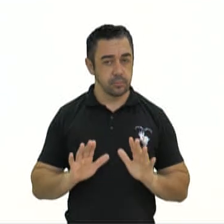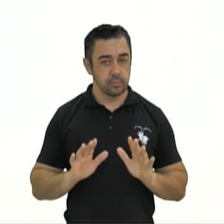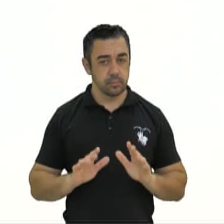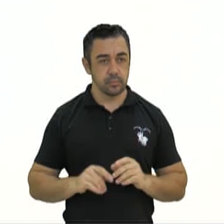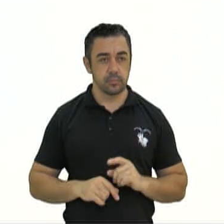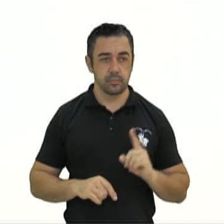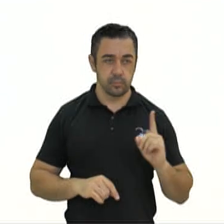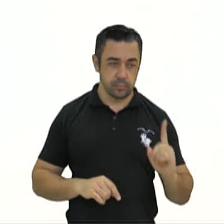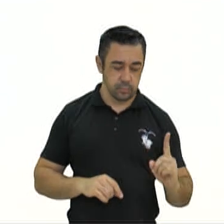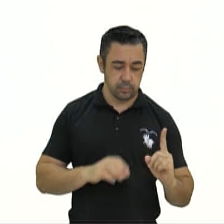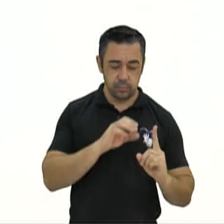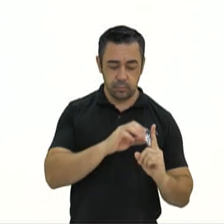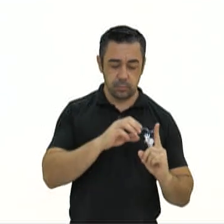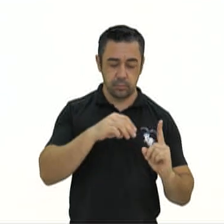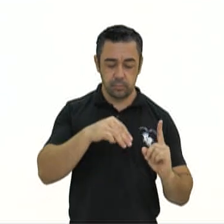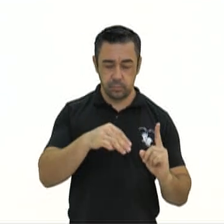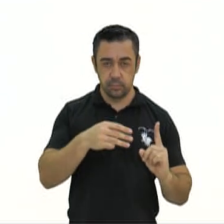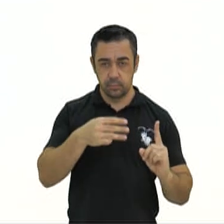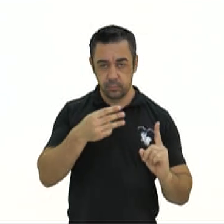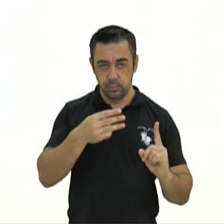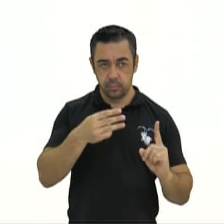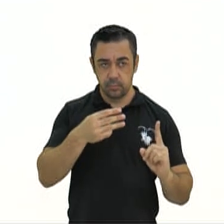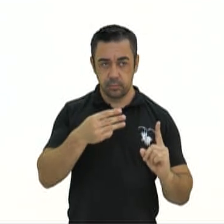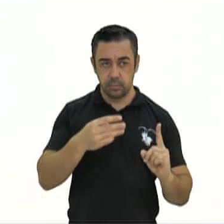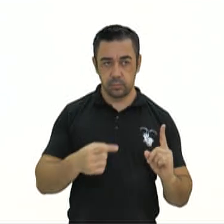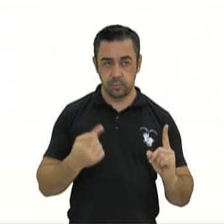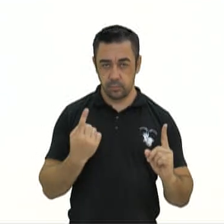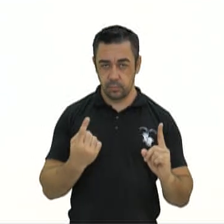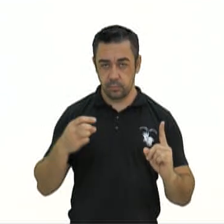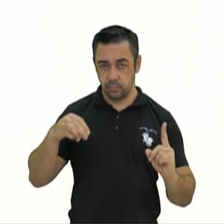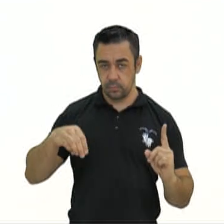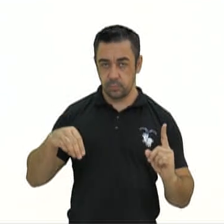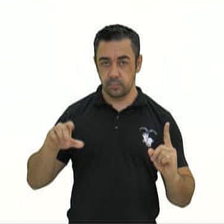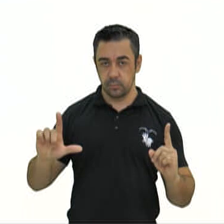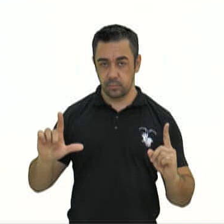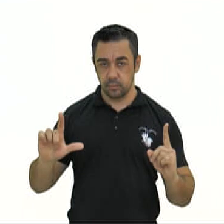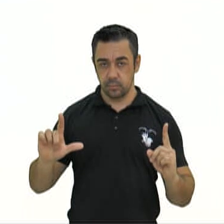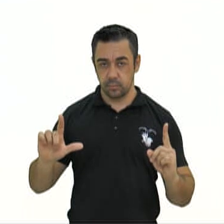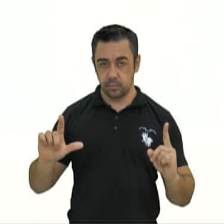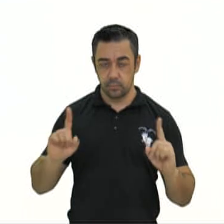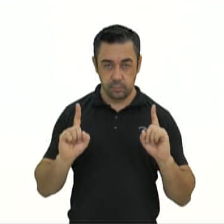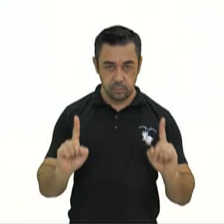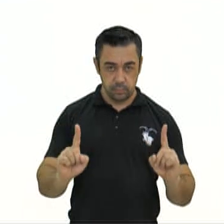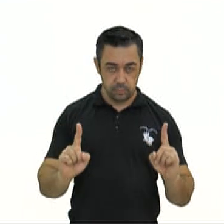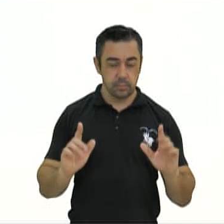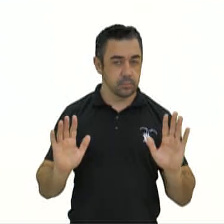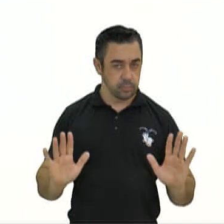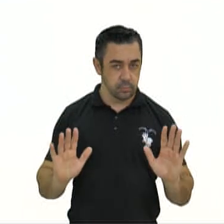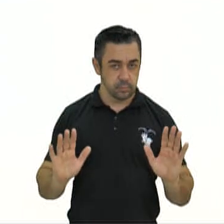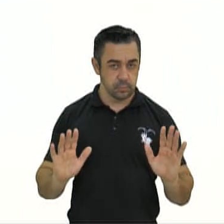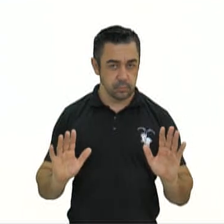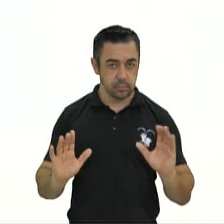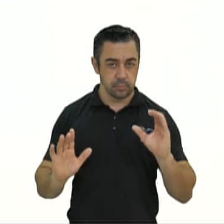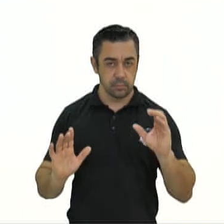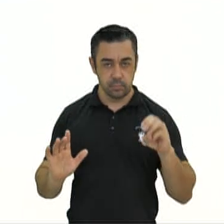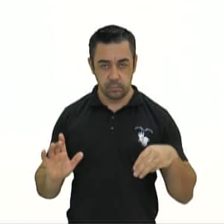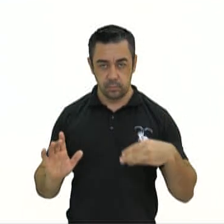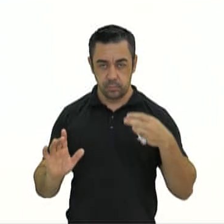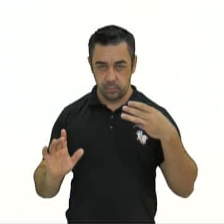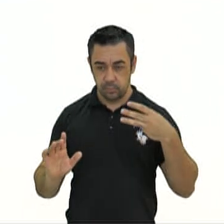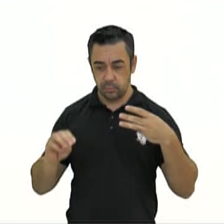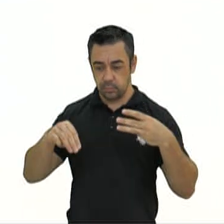que nós temos lá que 1 centímetro cúbico é igual a 1 mililitro. Então, o que eu quero saber? Quero saber o quê?